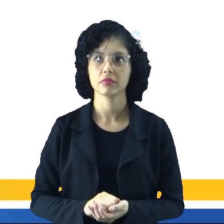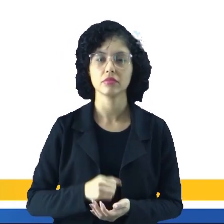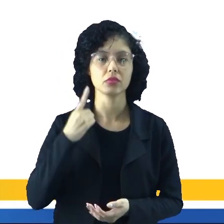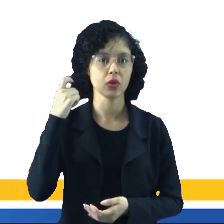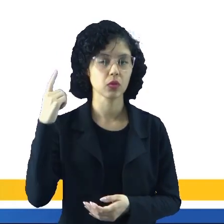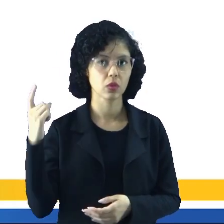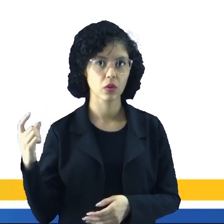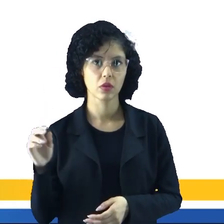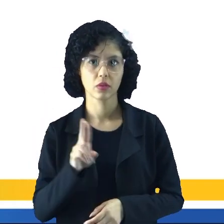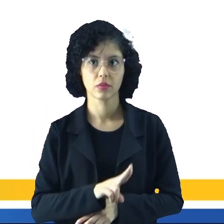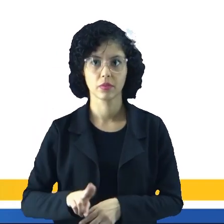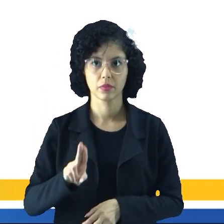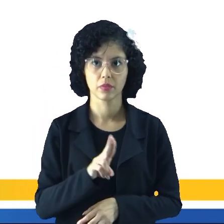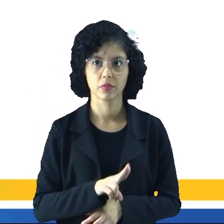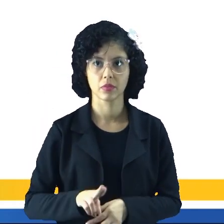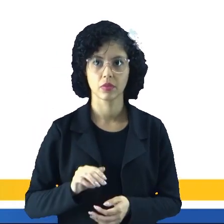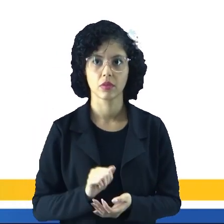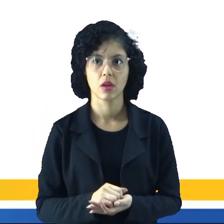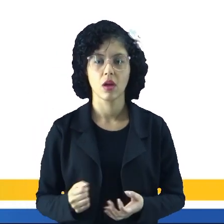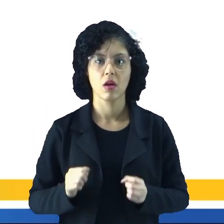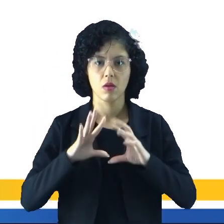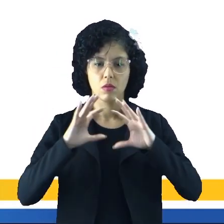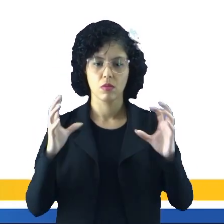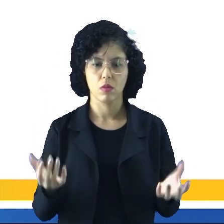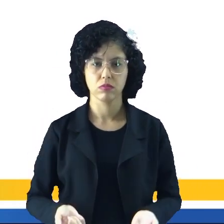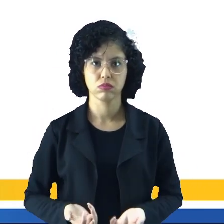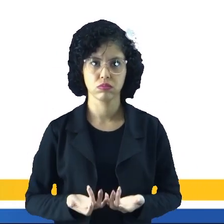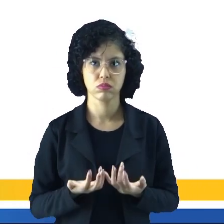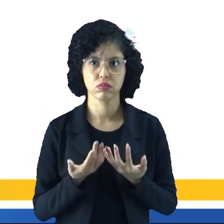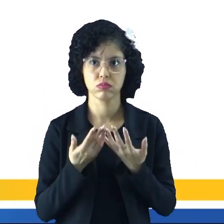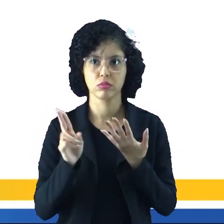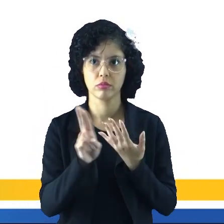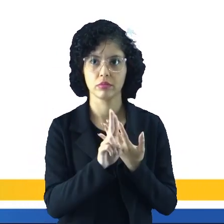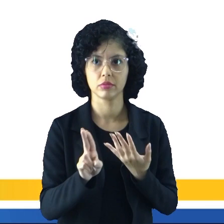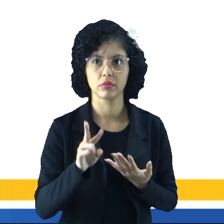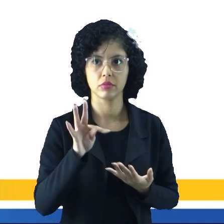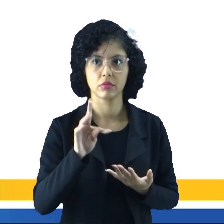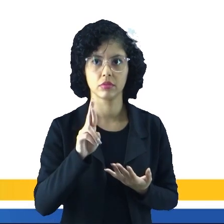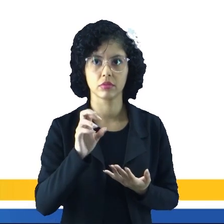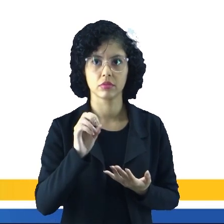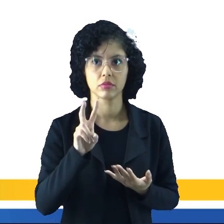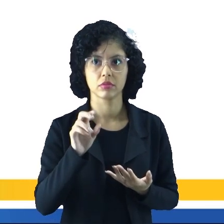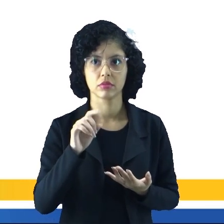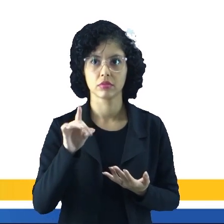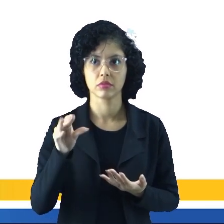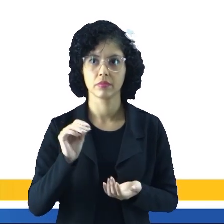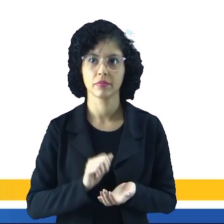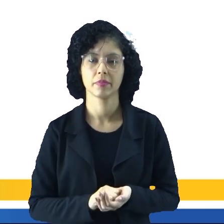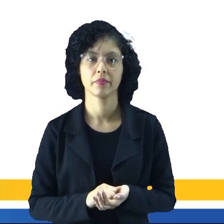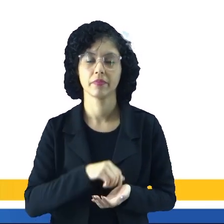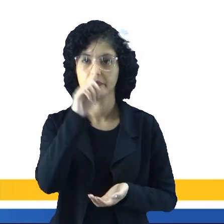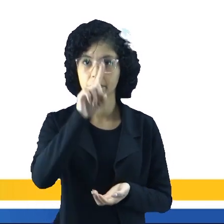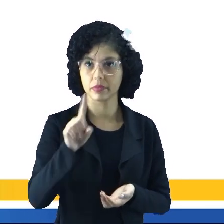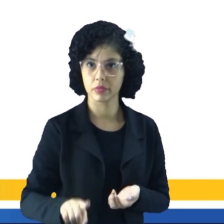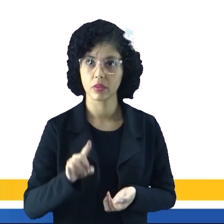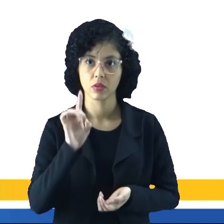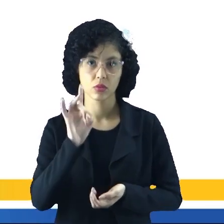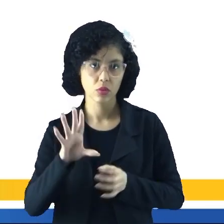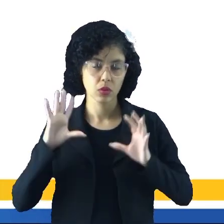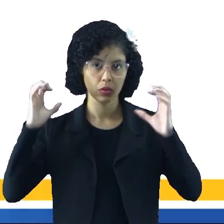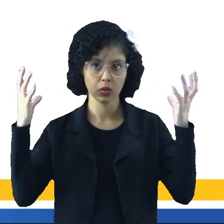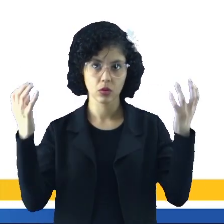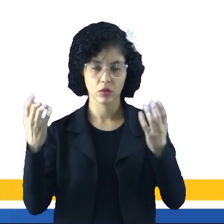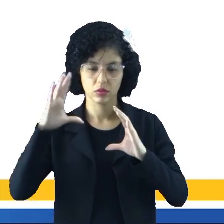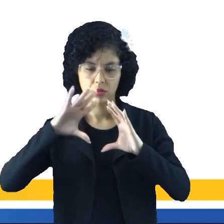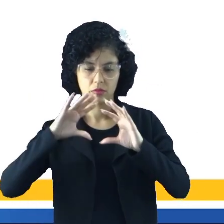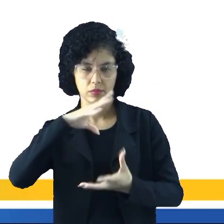efeito sonoro, que resulta desse forte aquecimento do ar, nós chamamos de trovão. Há raios não somente entre